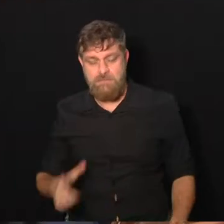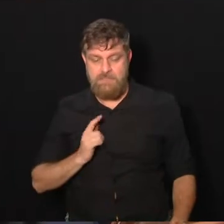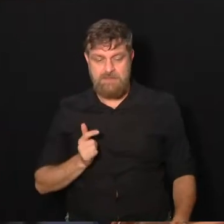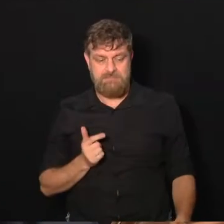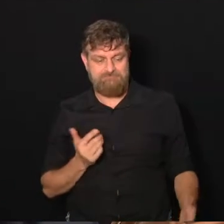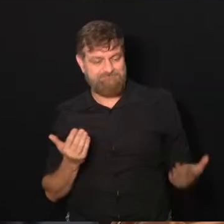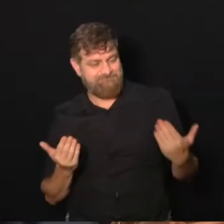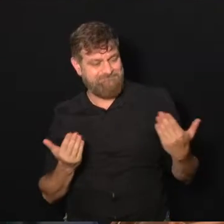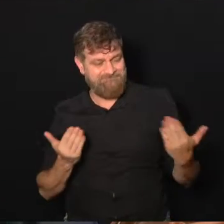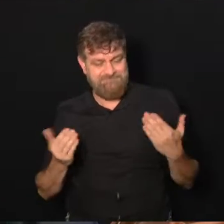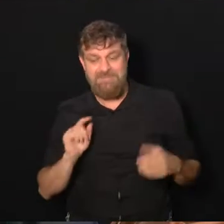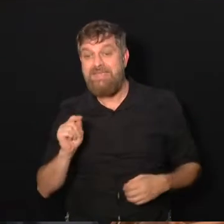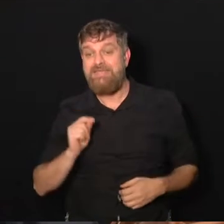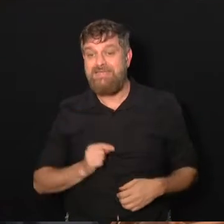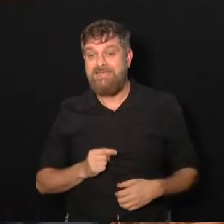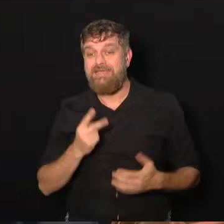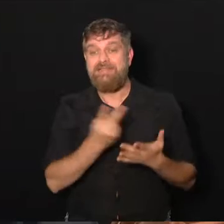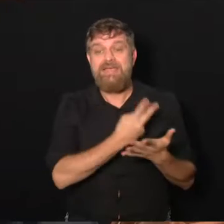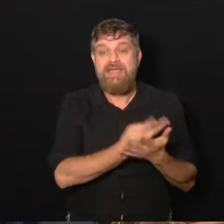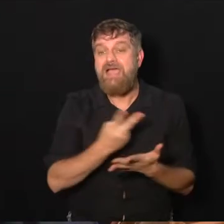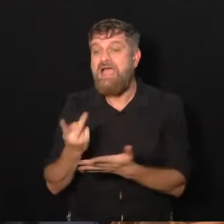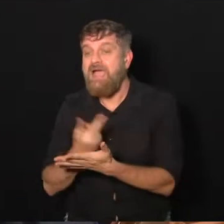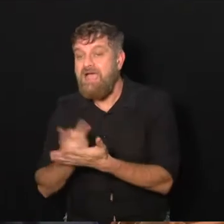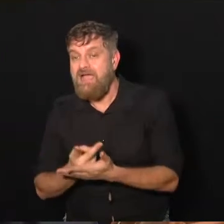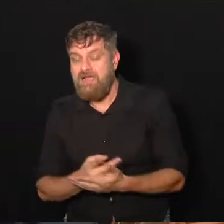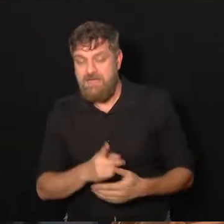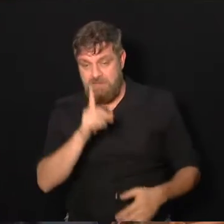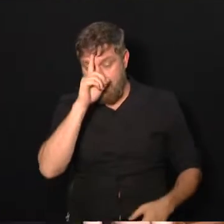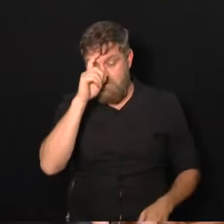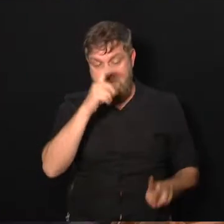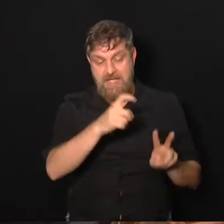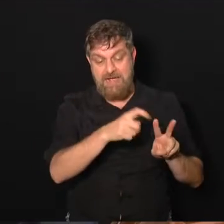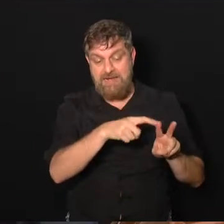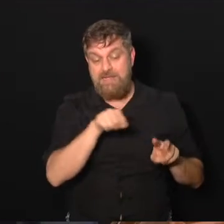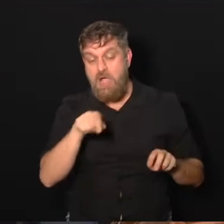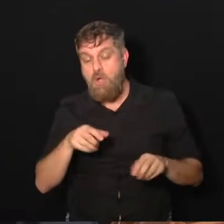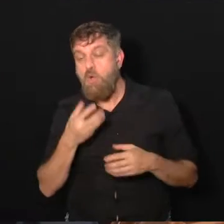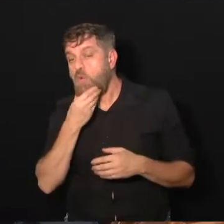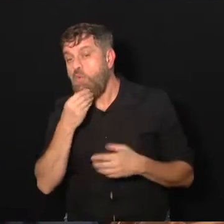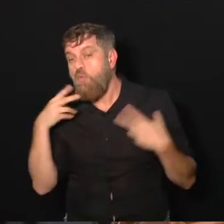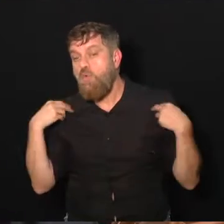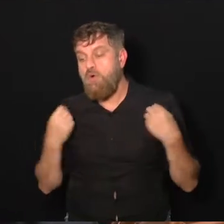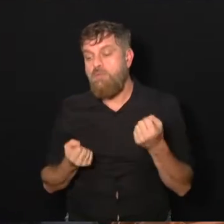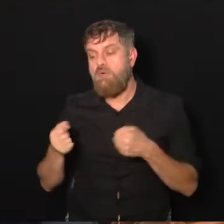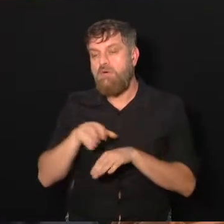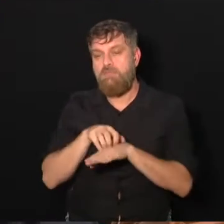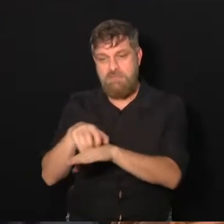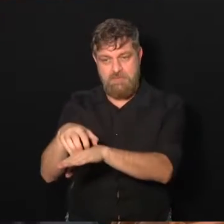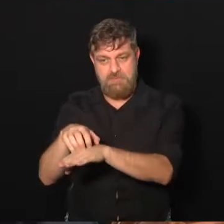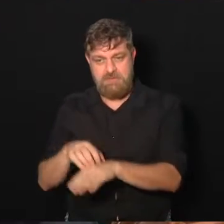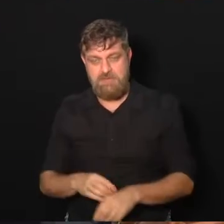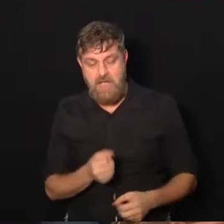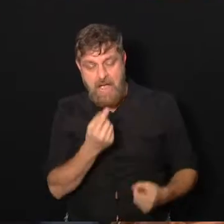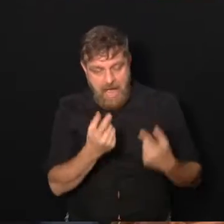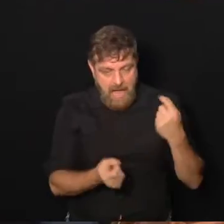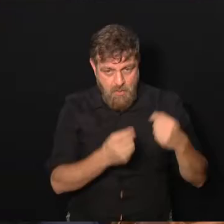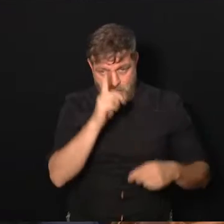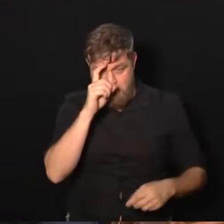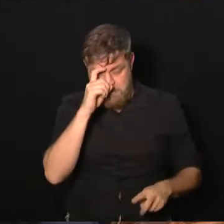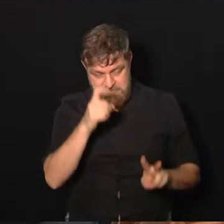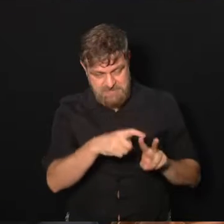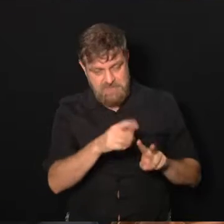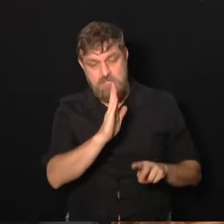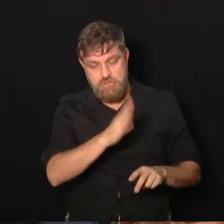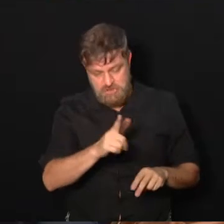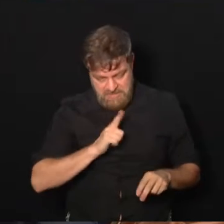seria interessante para se discutir, o transporte do animal. As clínicas têm, né, algumas clínicas grandes têm,